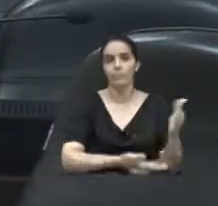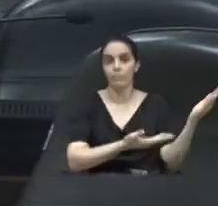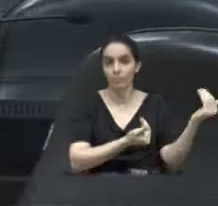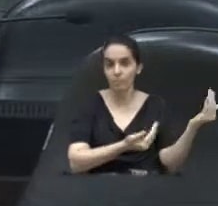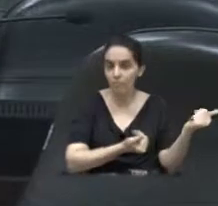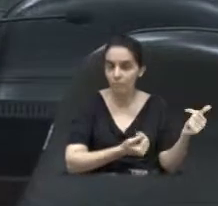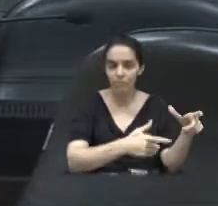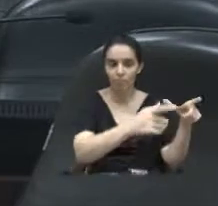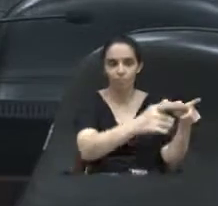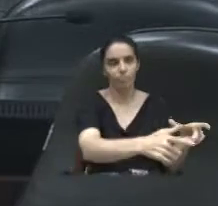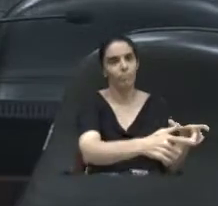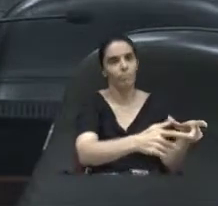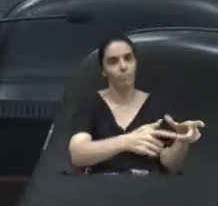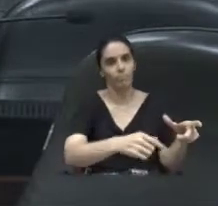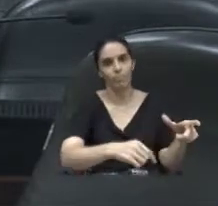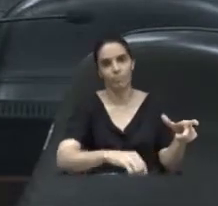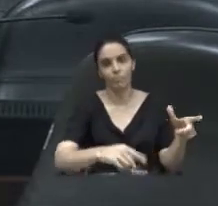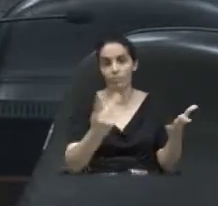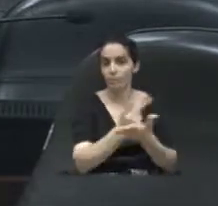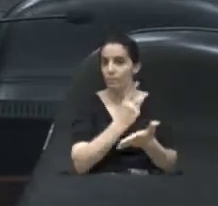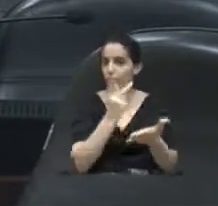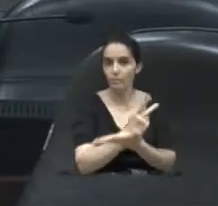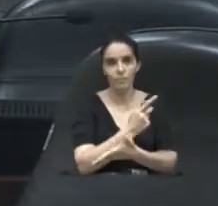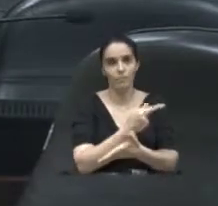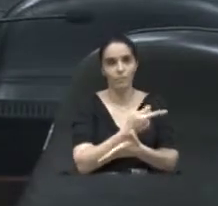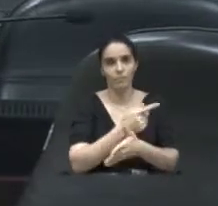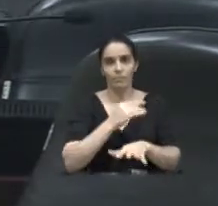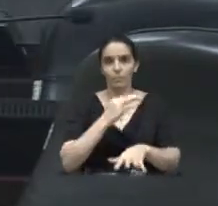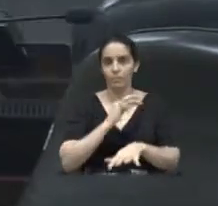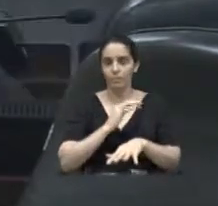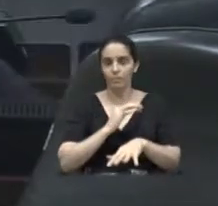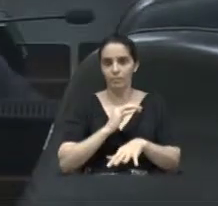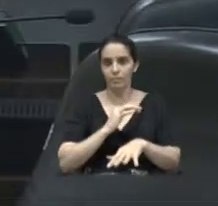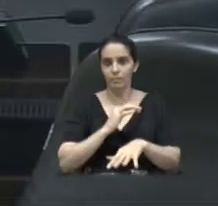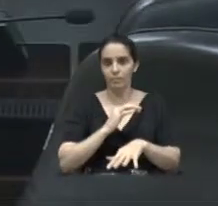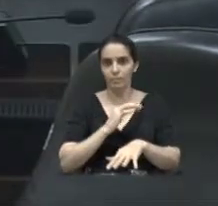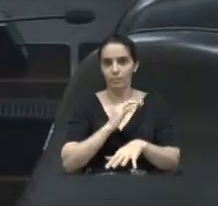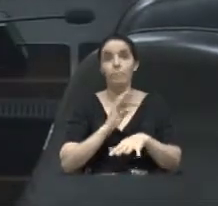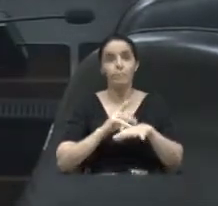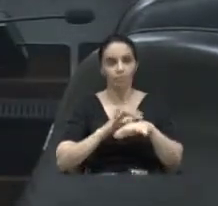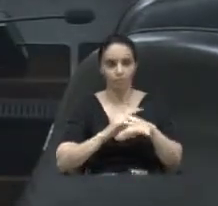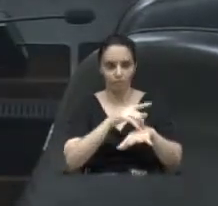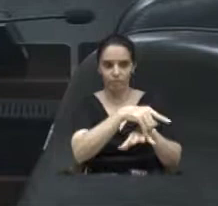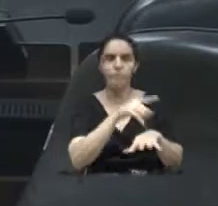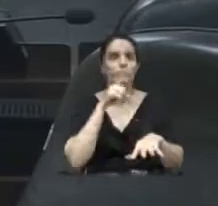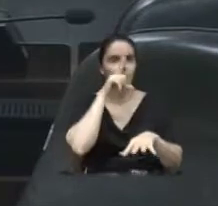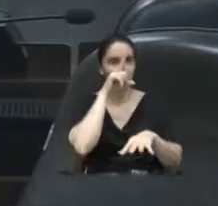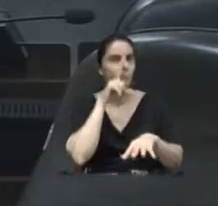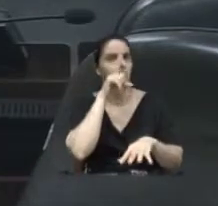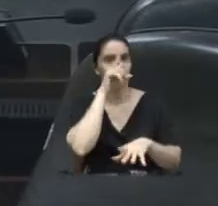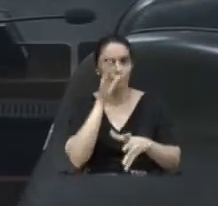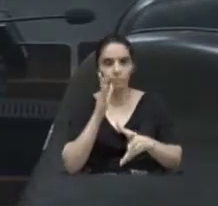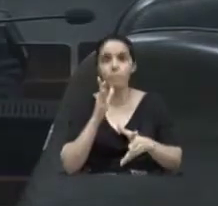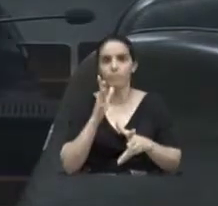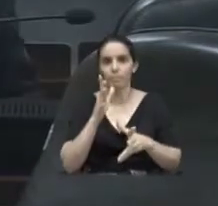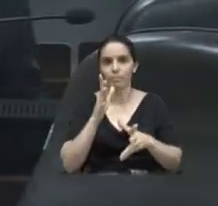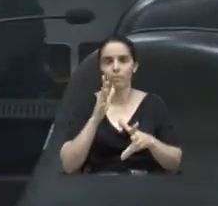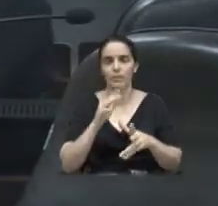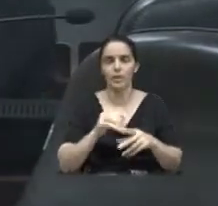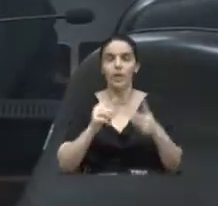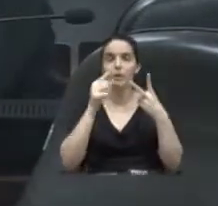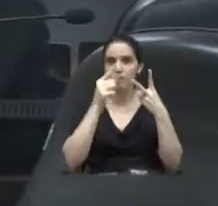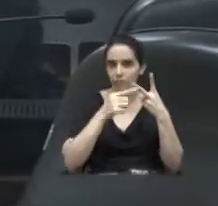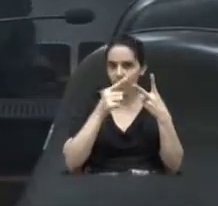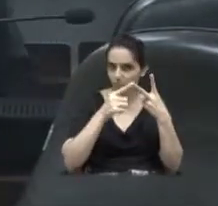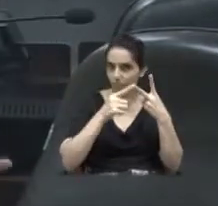em local inapropriado, em local insalubre. Este é um ponto, saúde pública. E o segundo